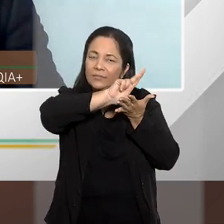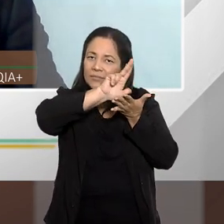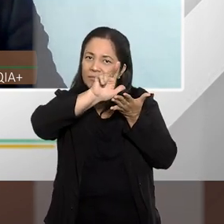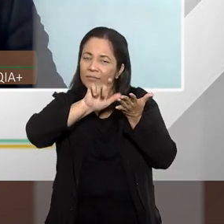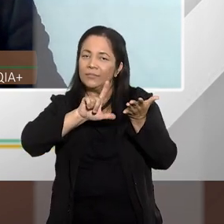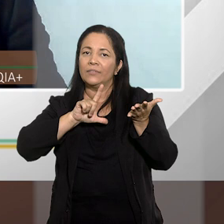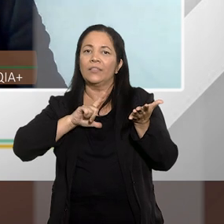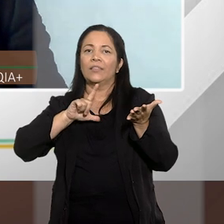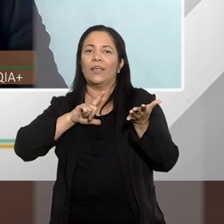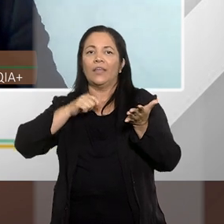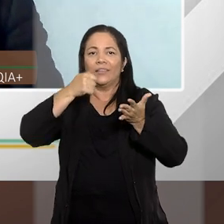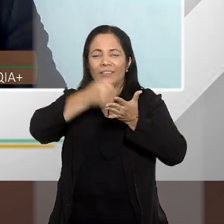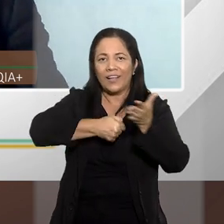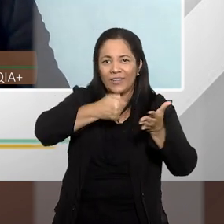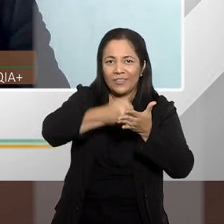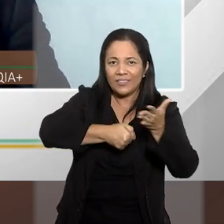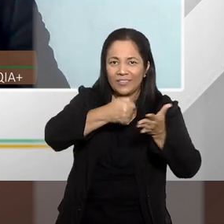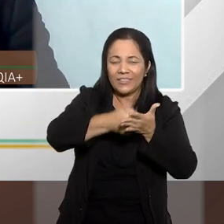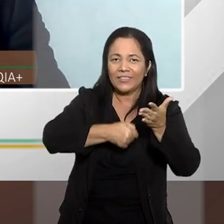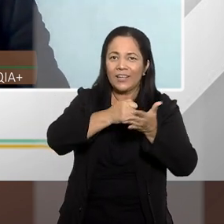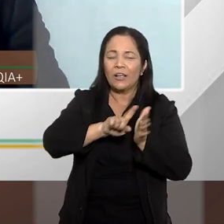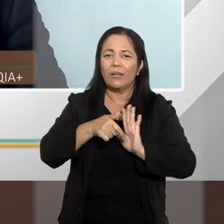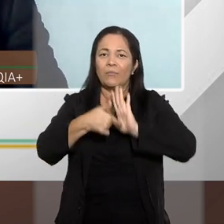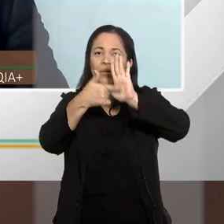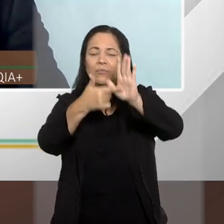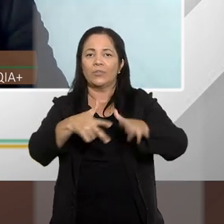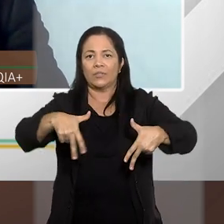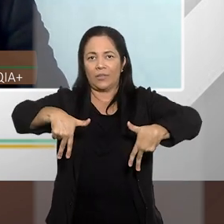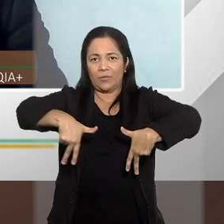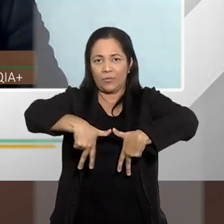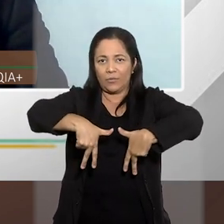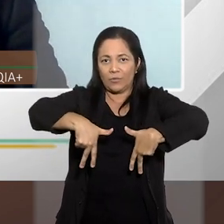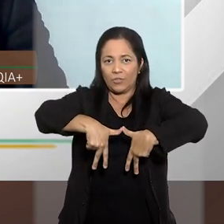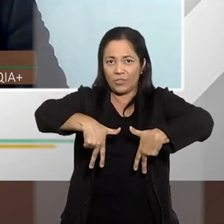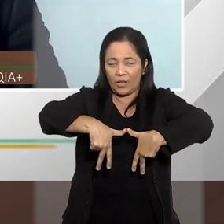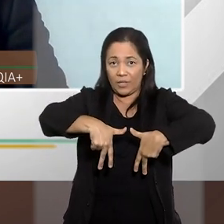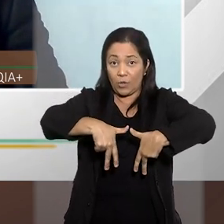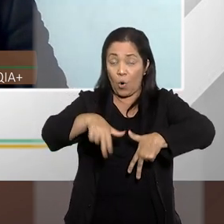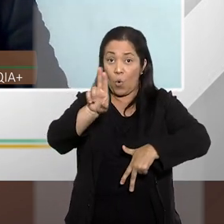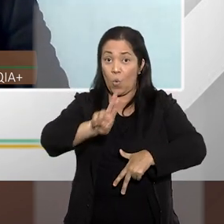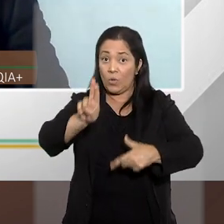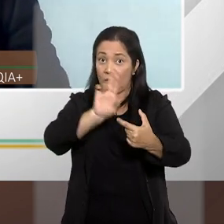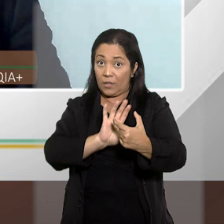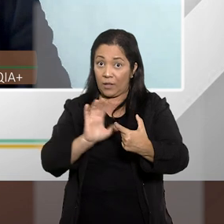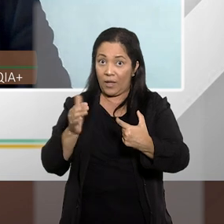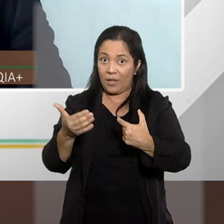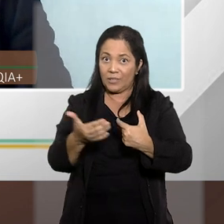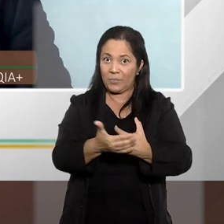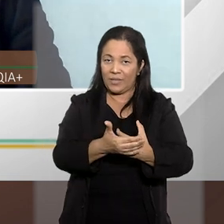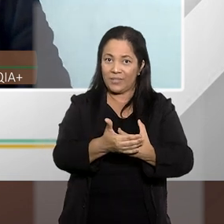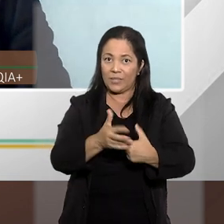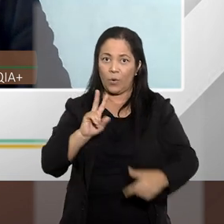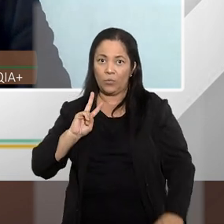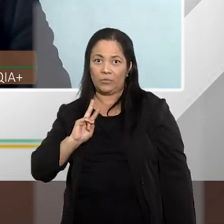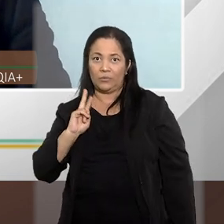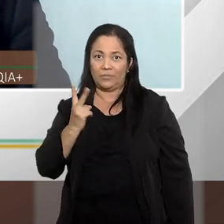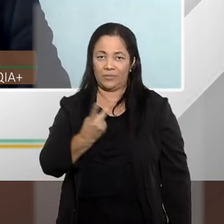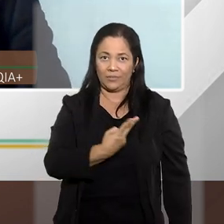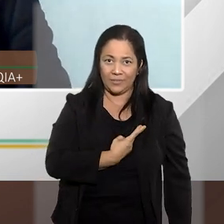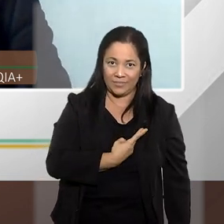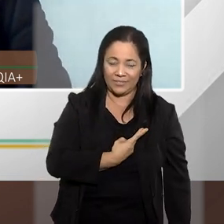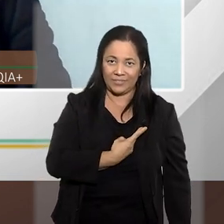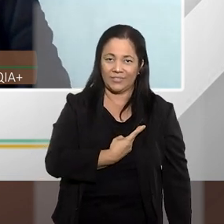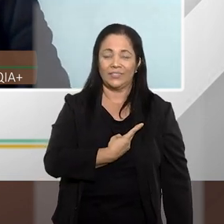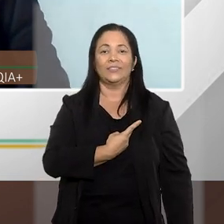desse grande gênero que a gente pode usar a partir da expressão trans, né? Que aí está muito variado e é um campo